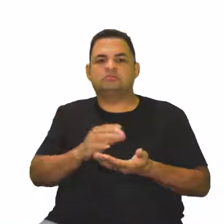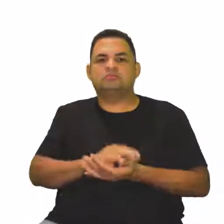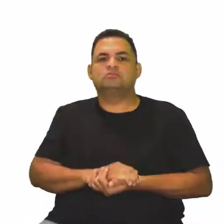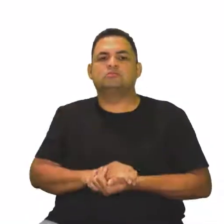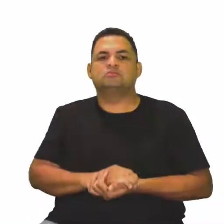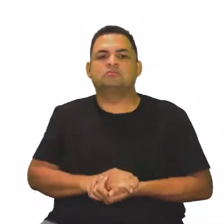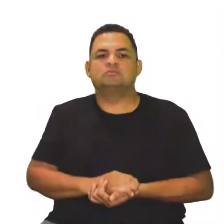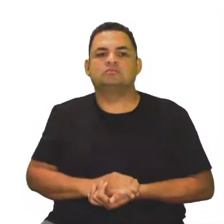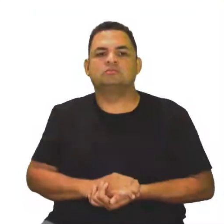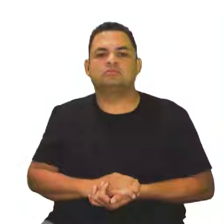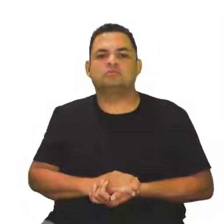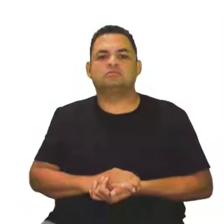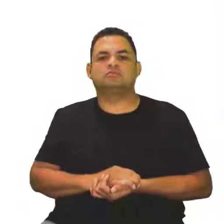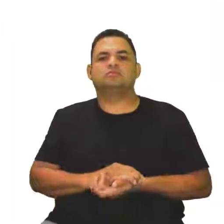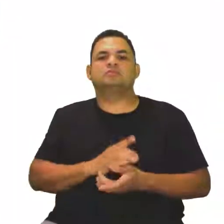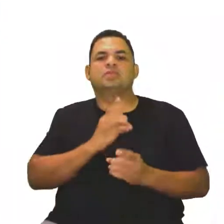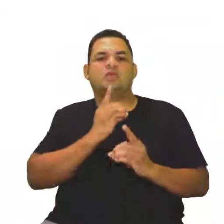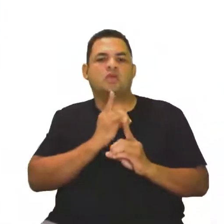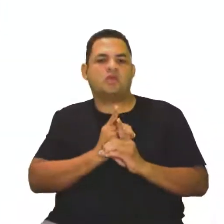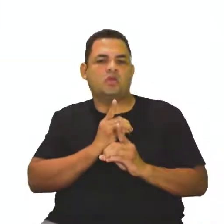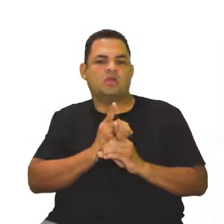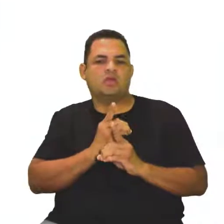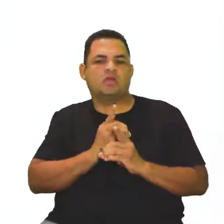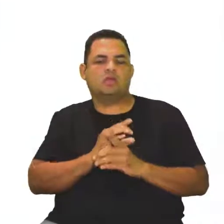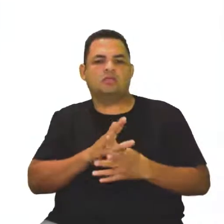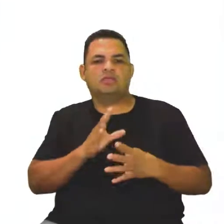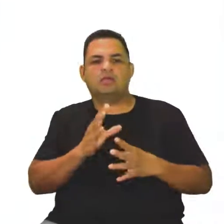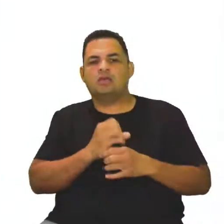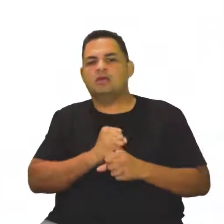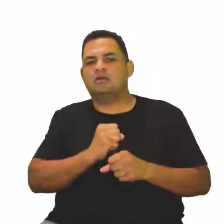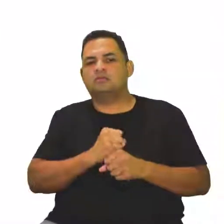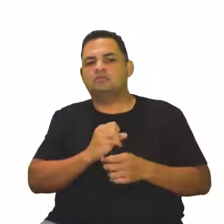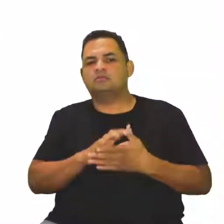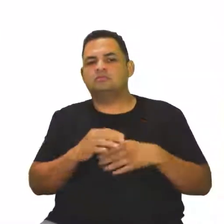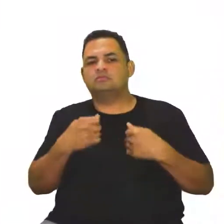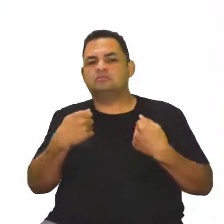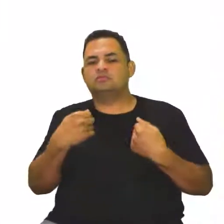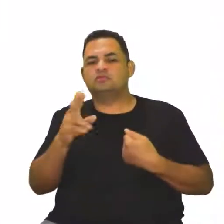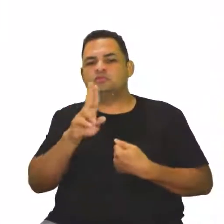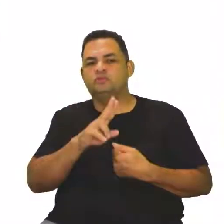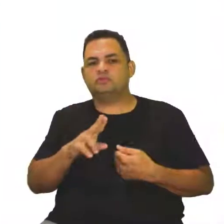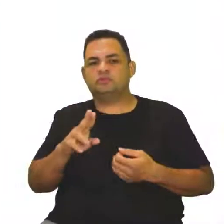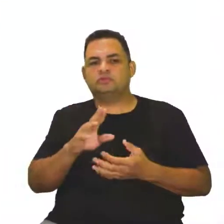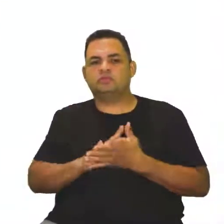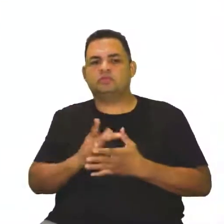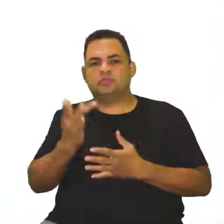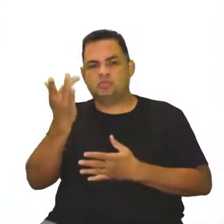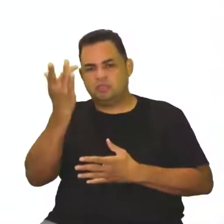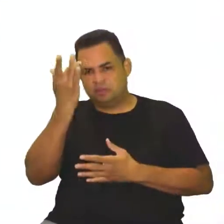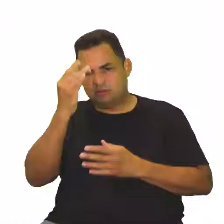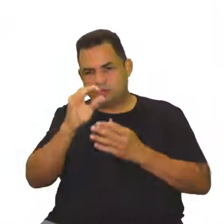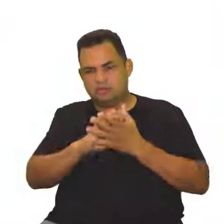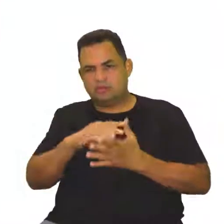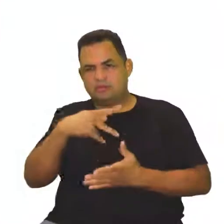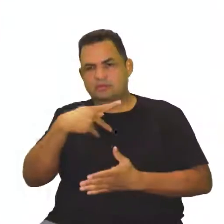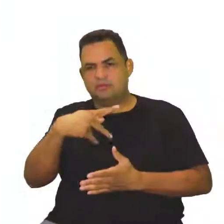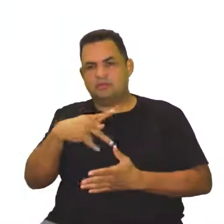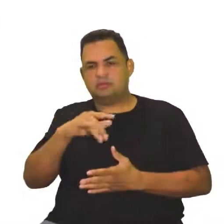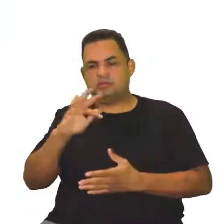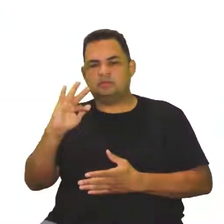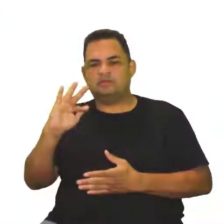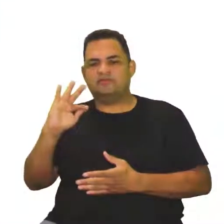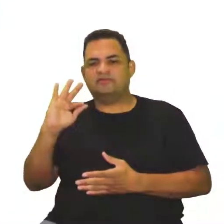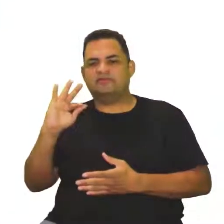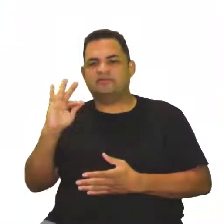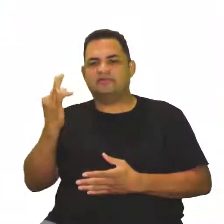aqui, ó, para encontrar o valor da resistência, nós podemos usar a fórmula da potência no efeito